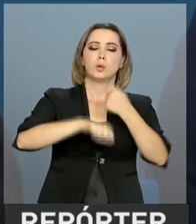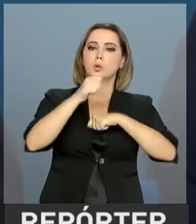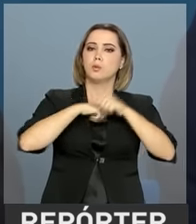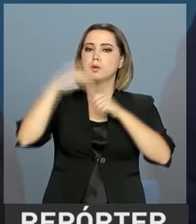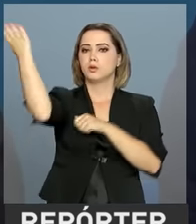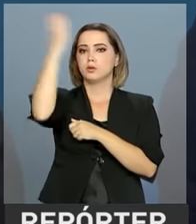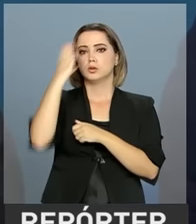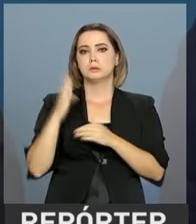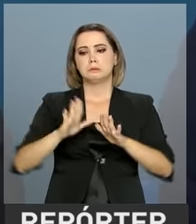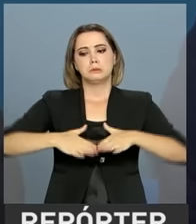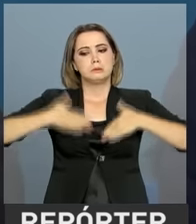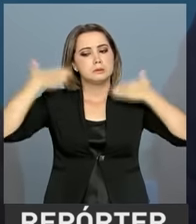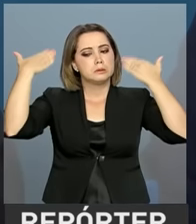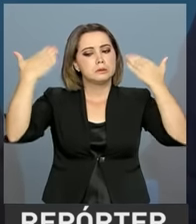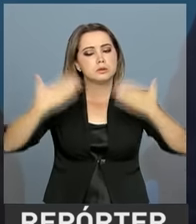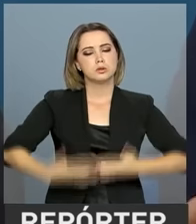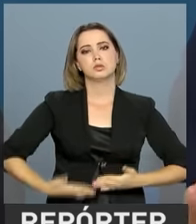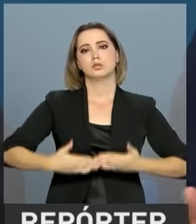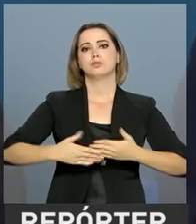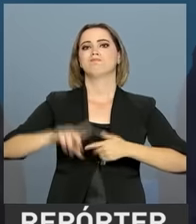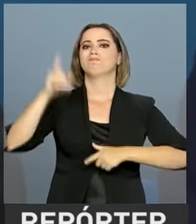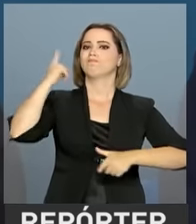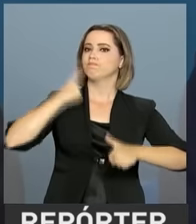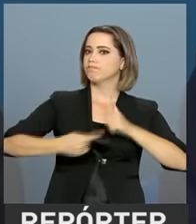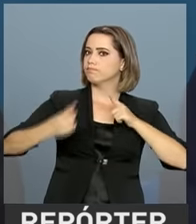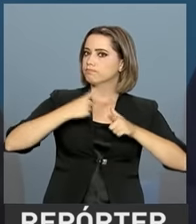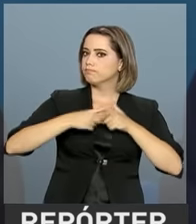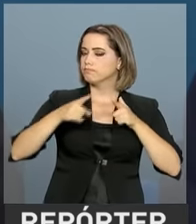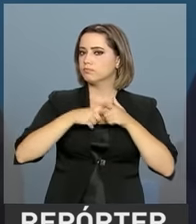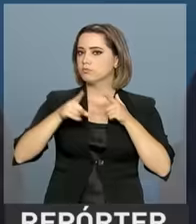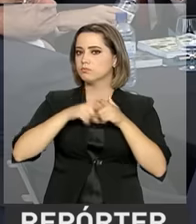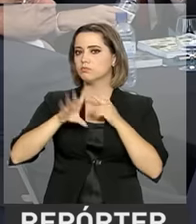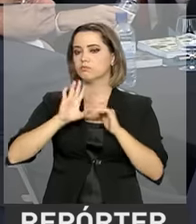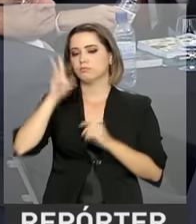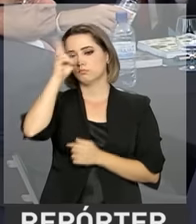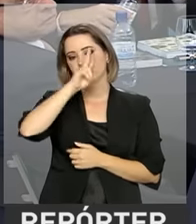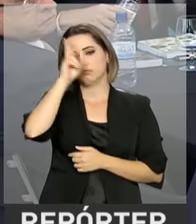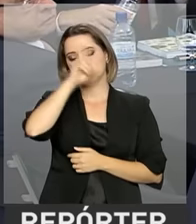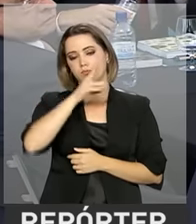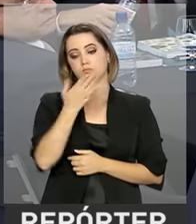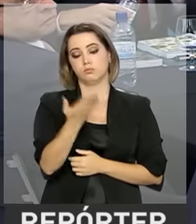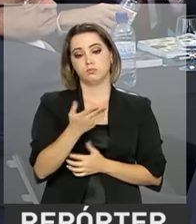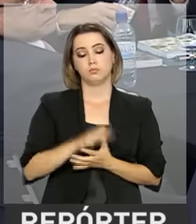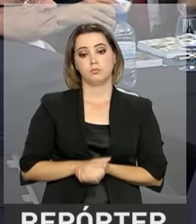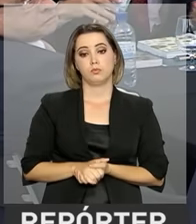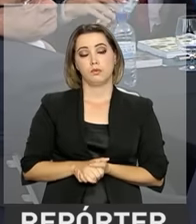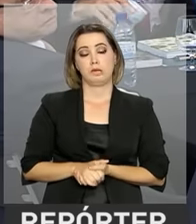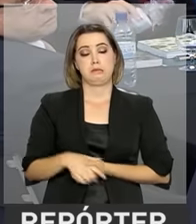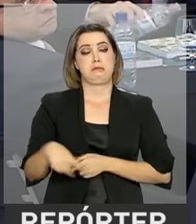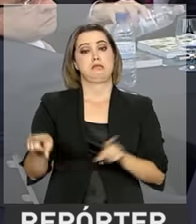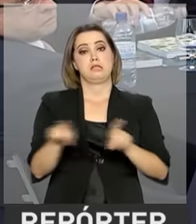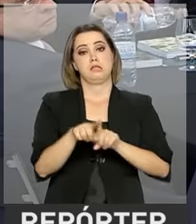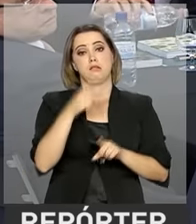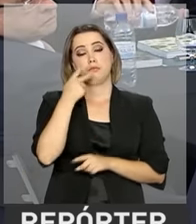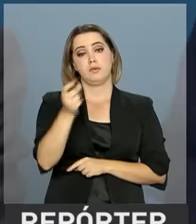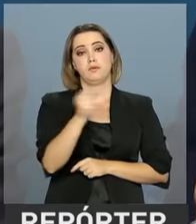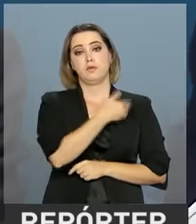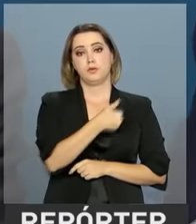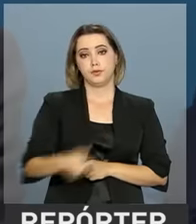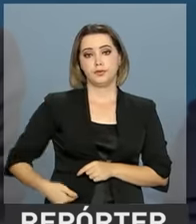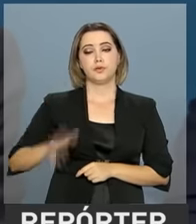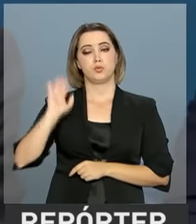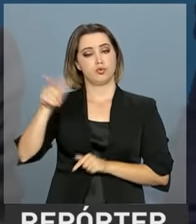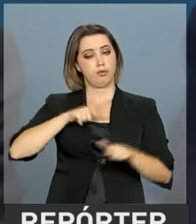brasileira a enfrentar a maior crise eh da sua história o ministro afirmou ainda que o Governo está adotando as medidas